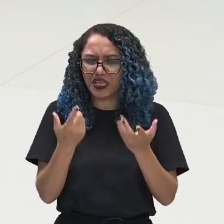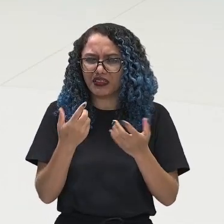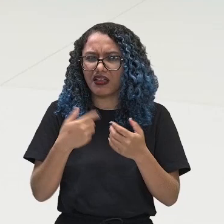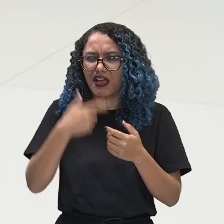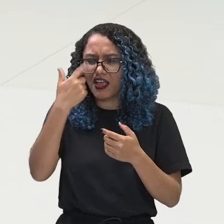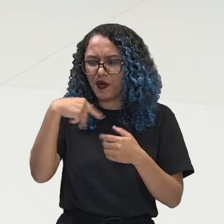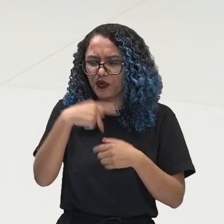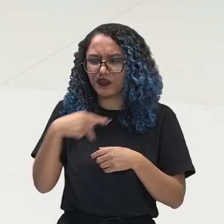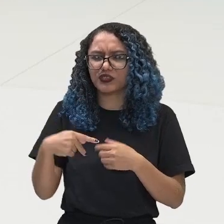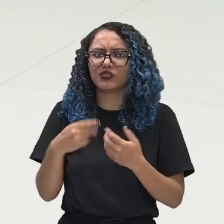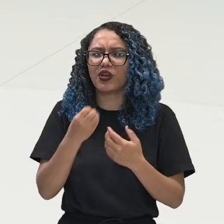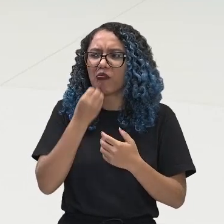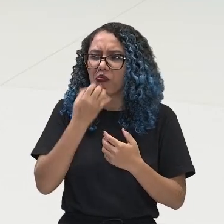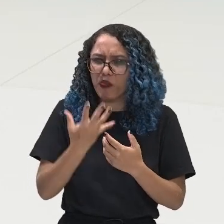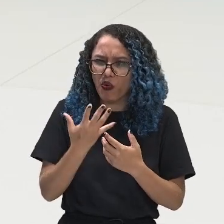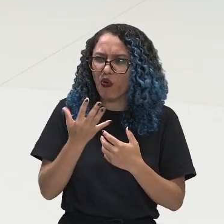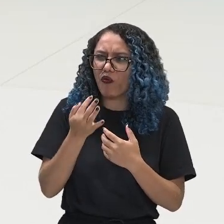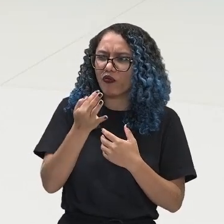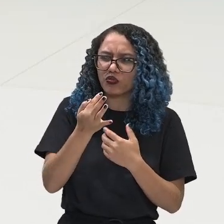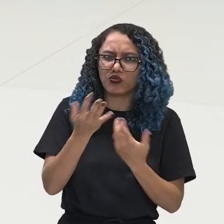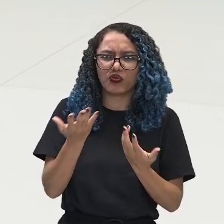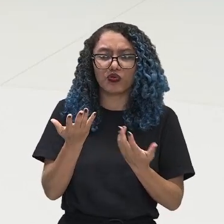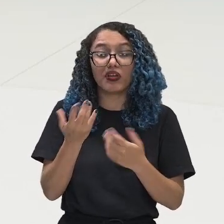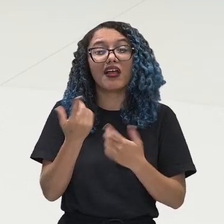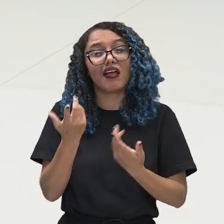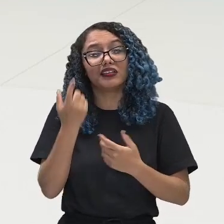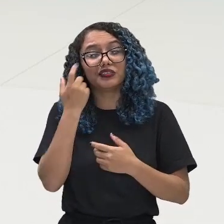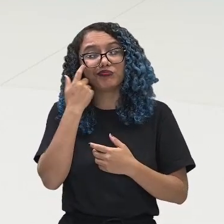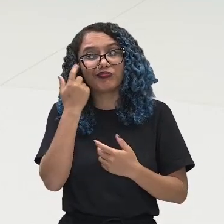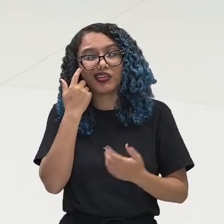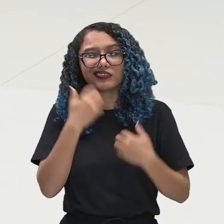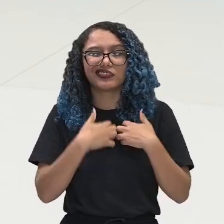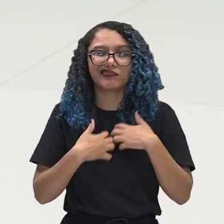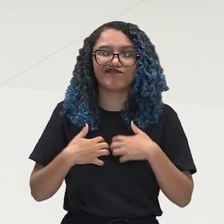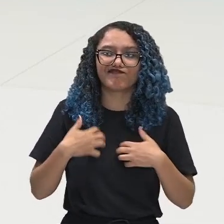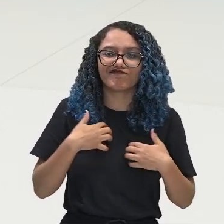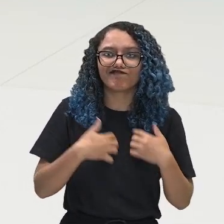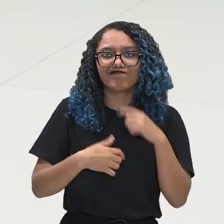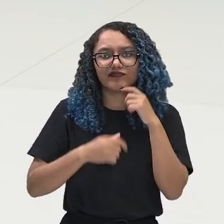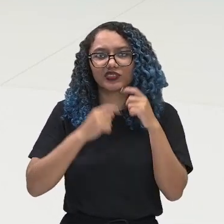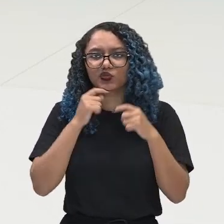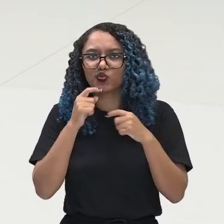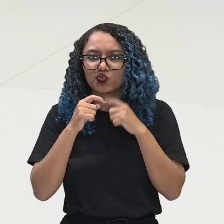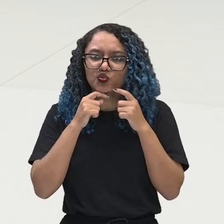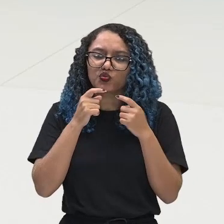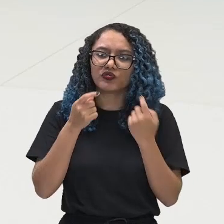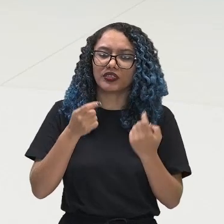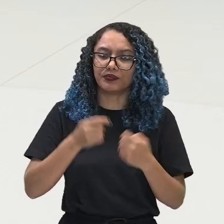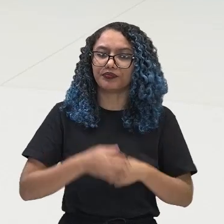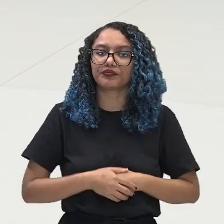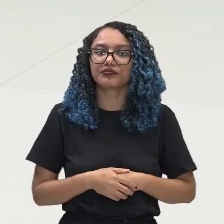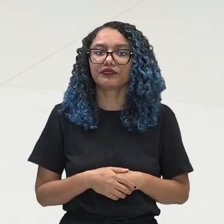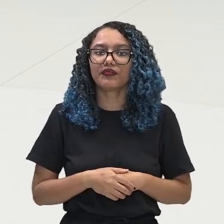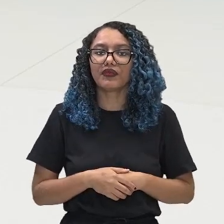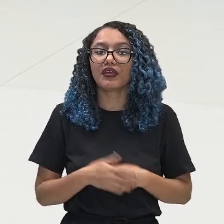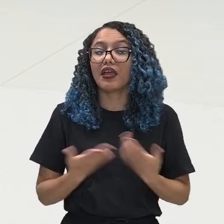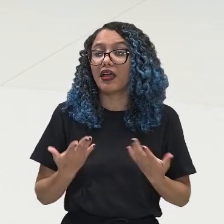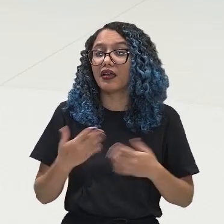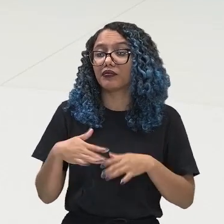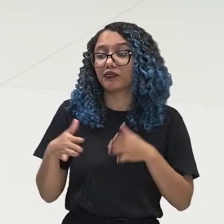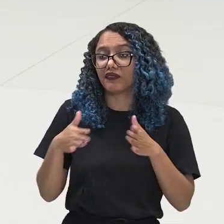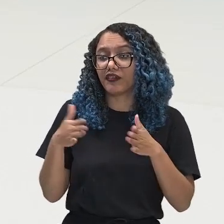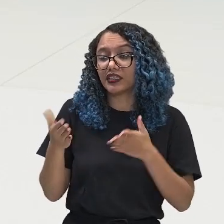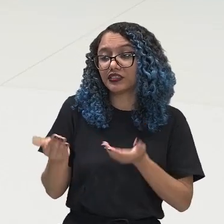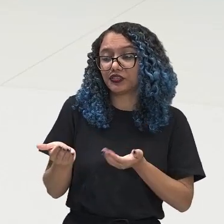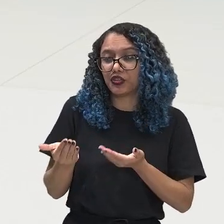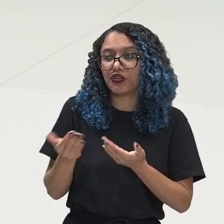aí que realmente ficam no nosso pensamento, que geram dúvidas e incertezas. Quando ainda somos extremamente jovens. Então, quando você